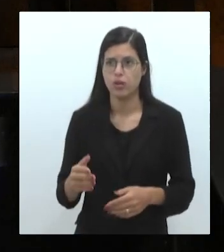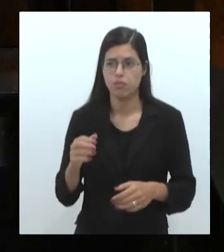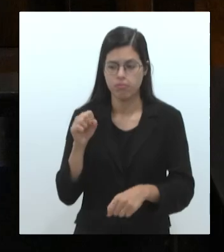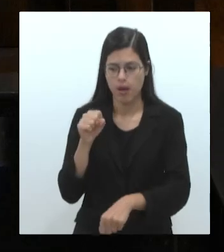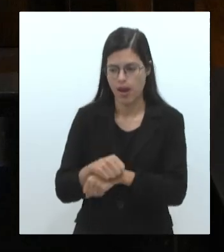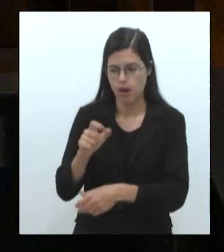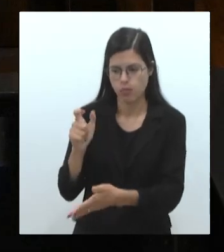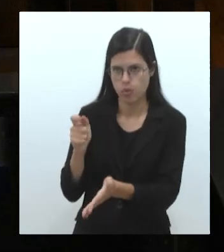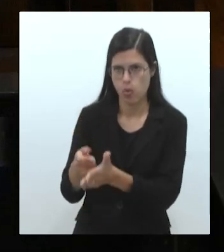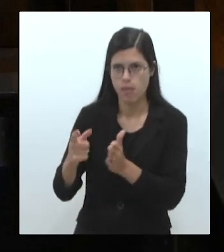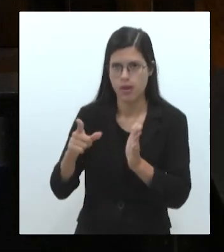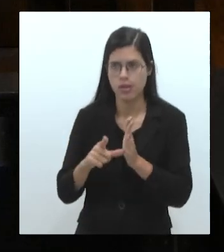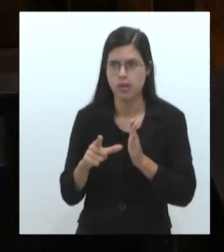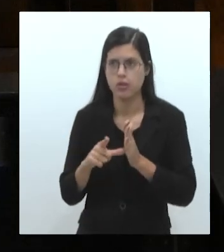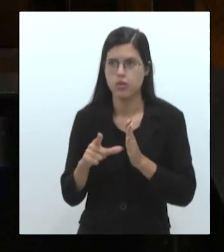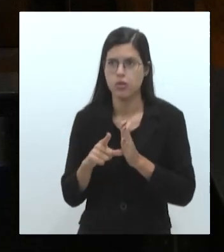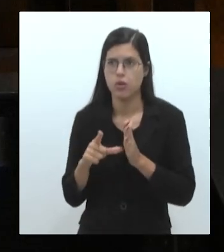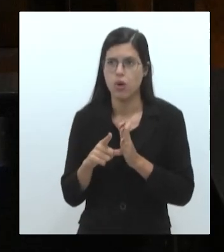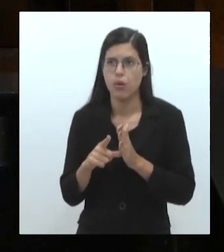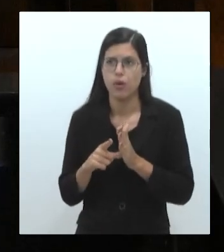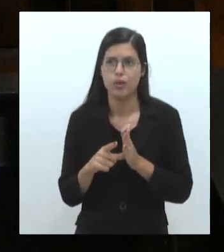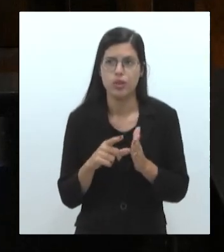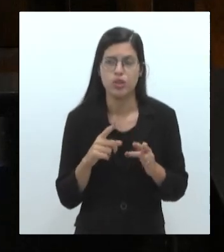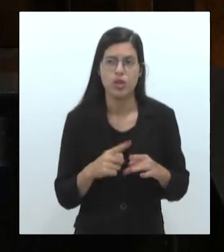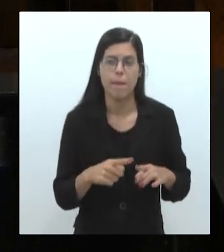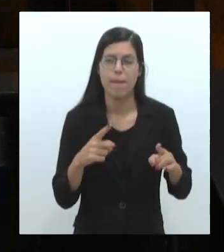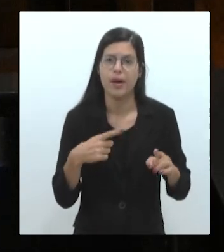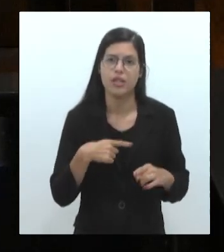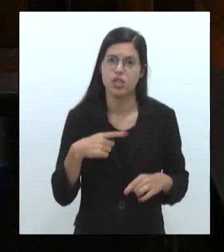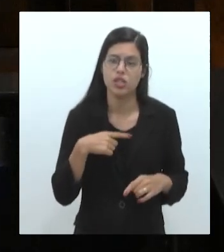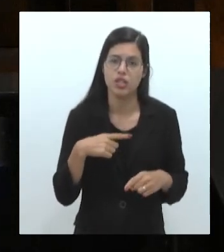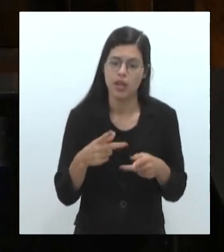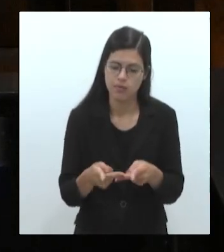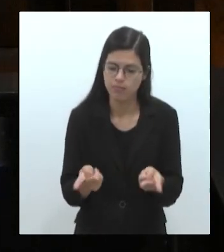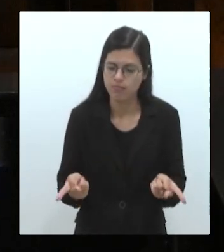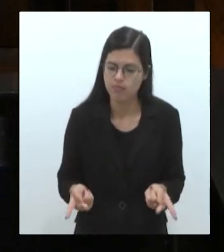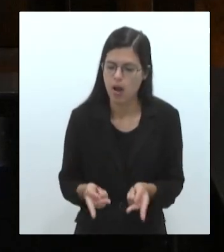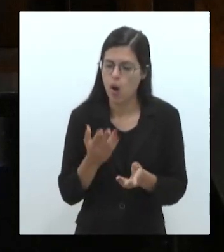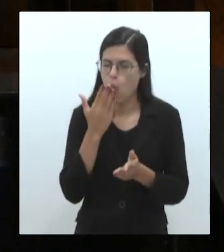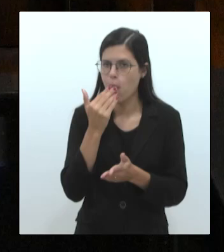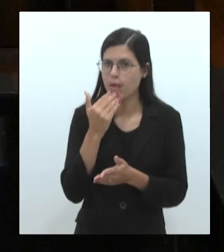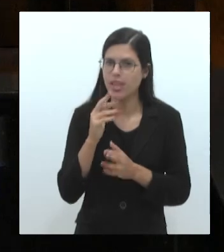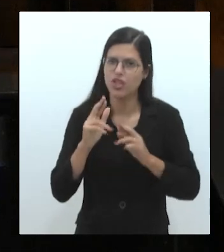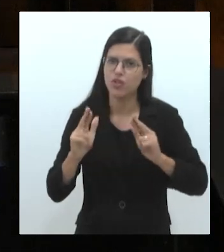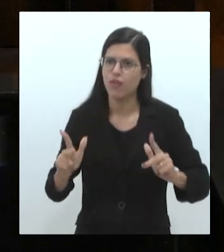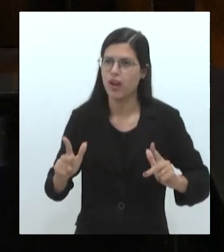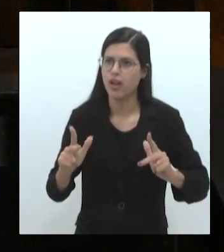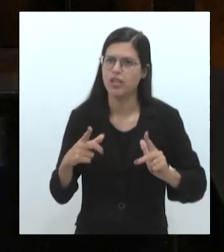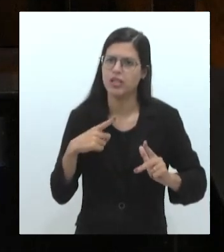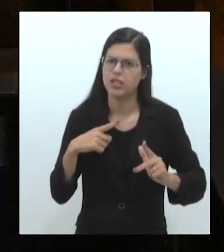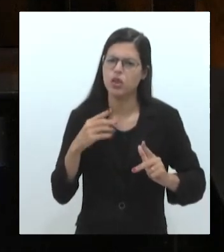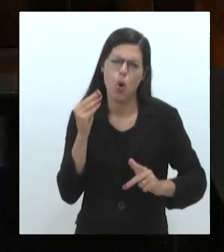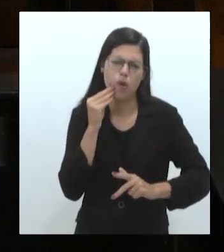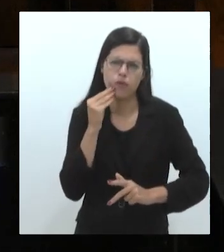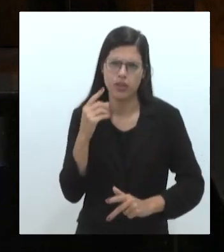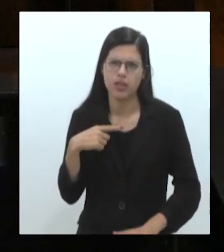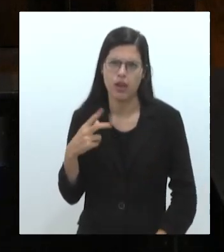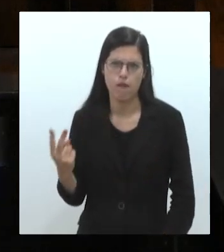Caçarote, nesses 15%, uma comida diferenciada, e é óbvio que tem um valor por trás disso.